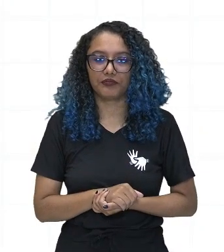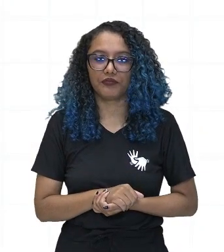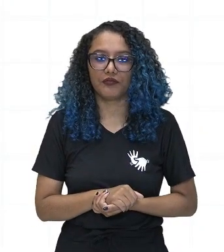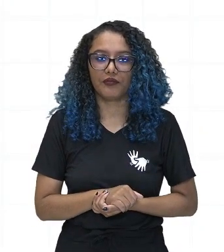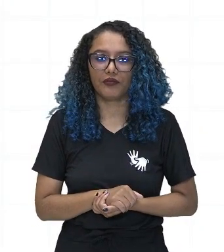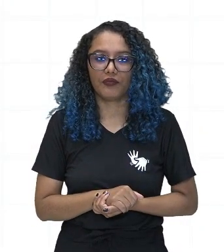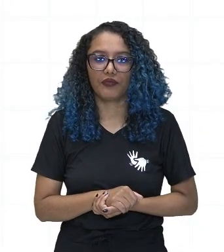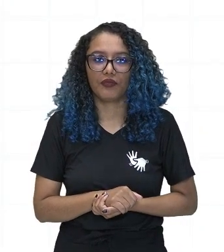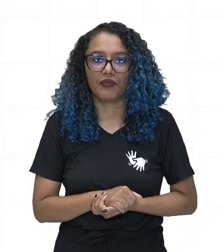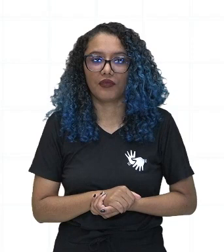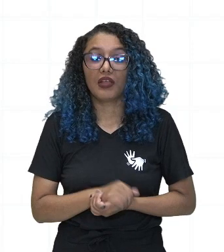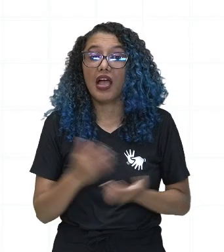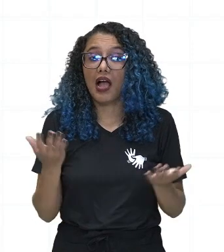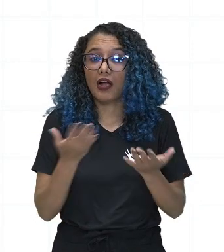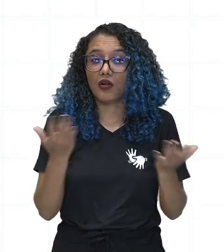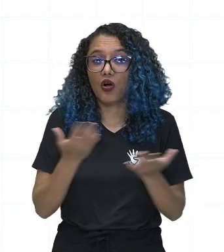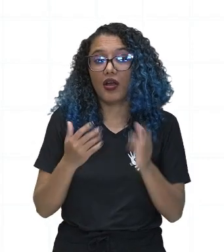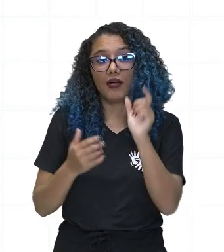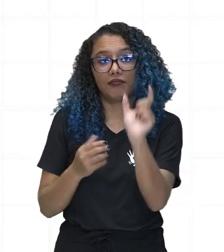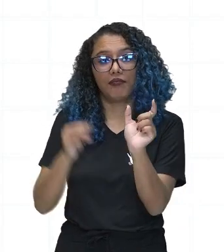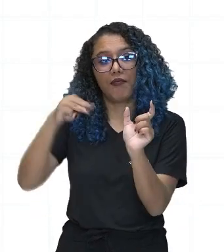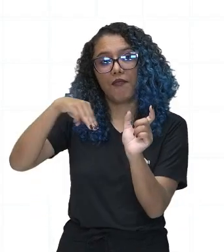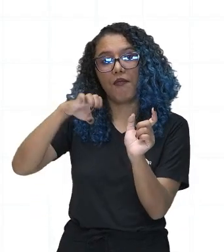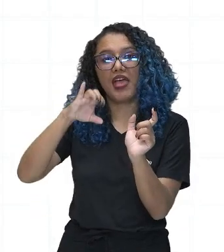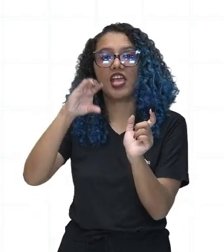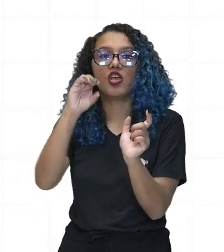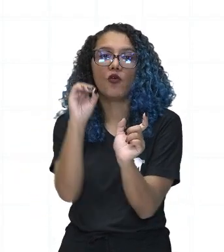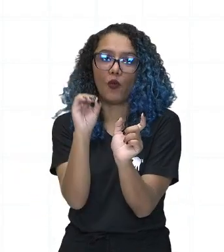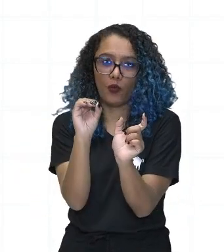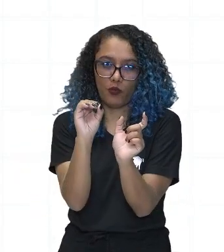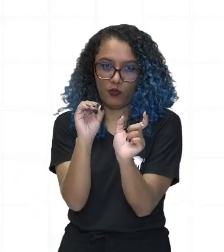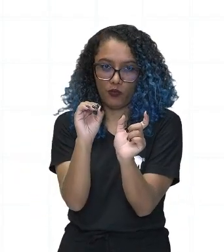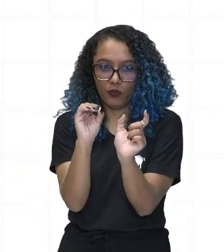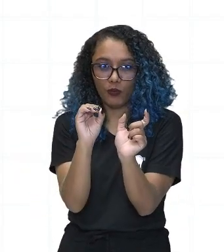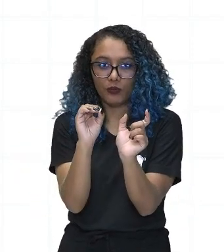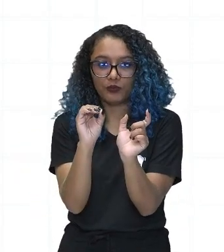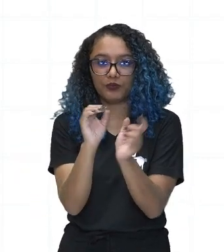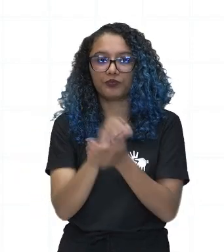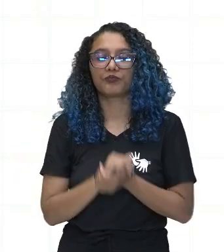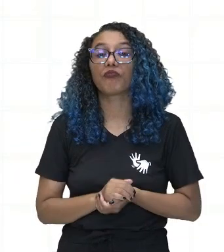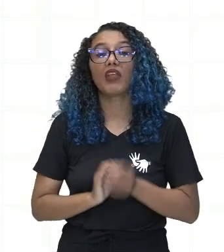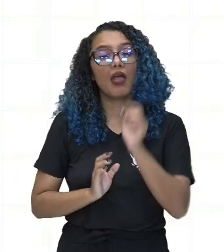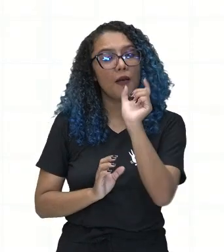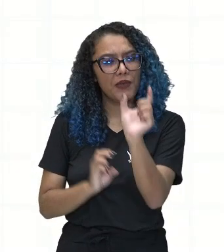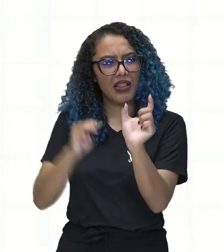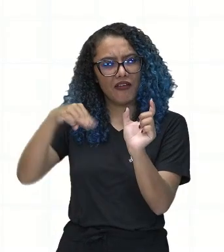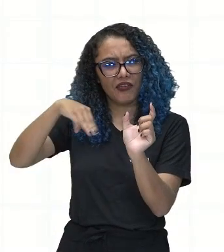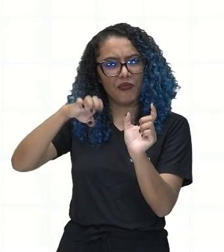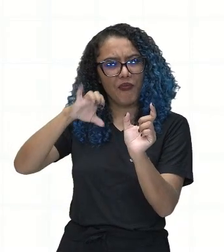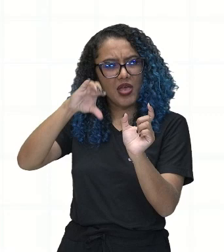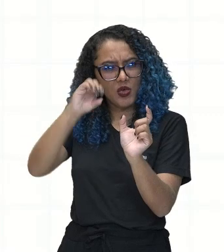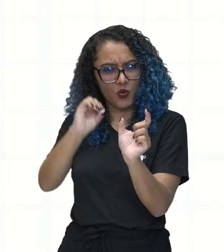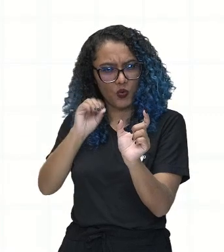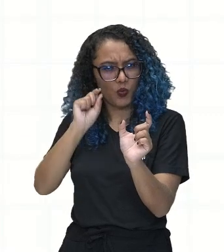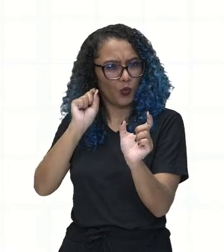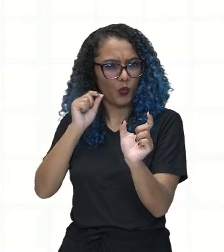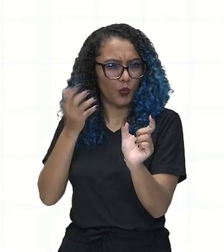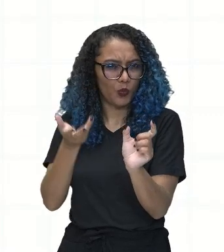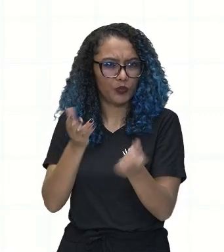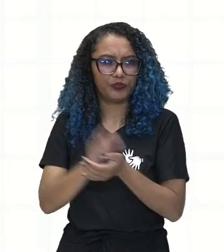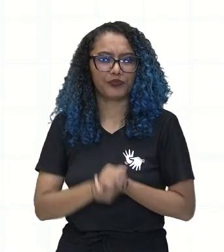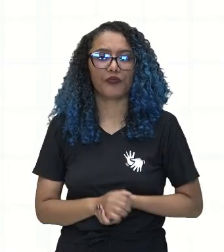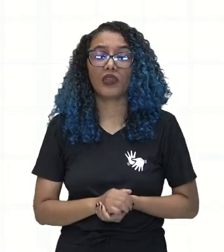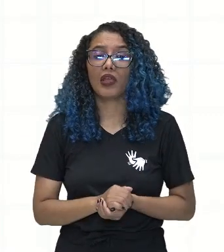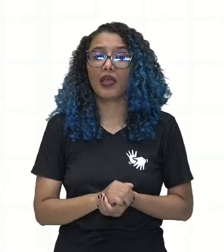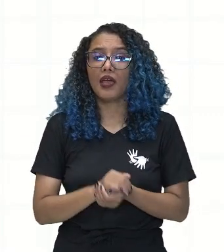o substantivo, vamos lá, olha só. A palavra meio pode